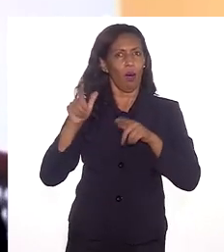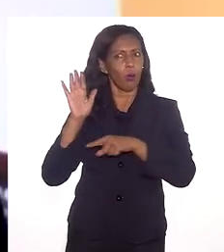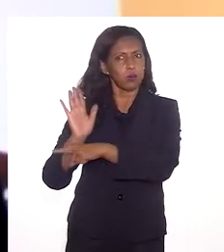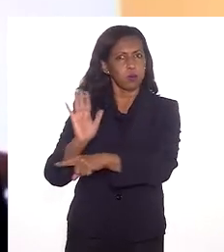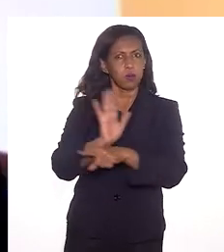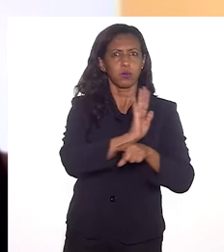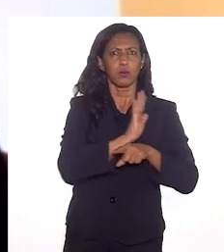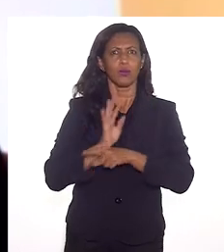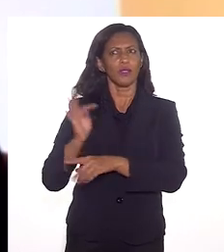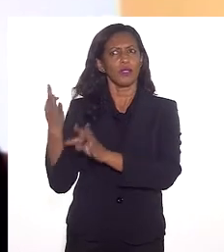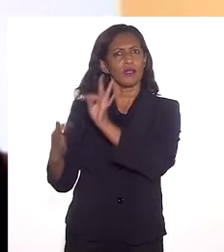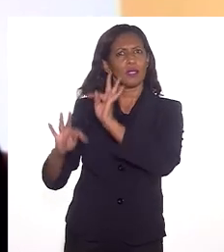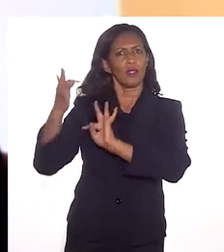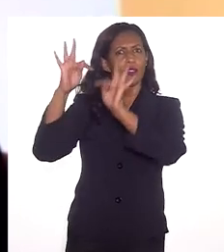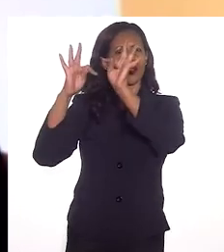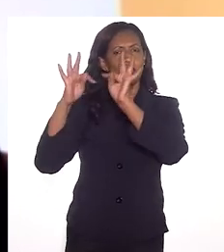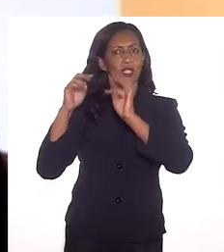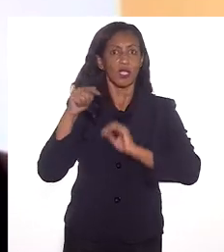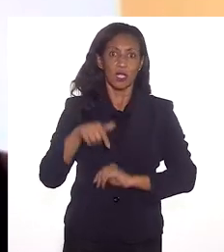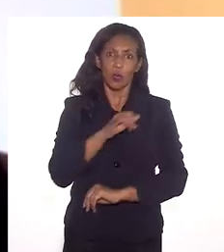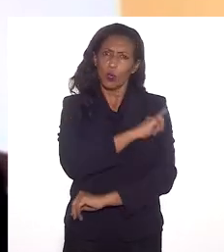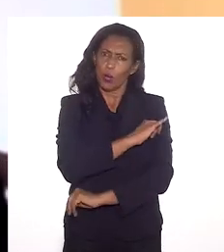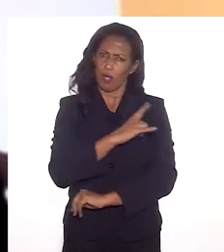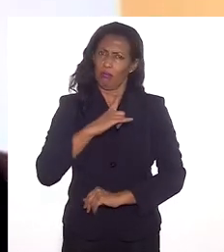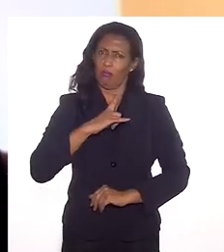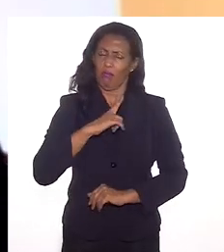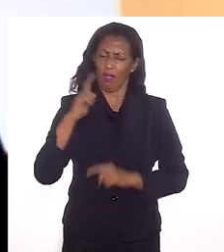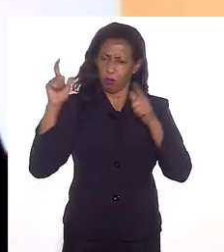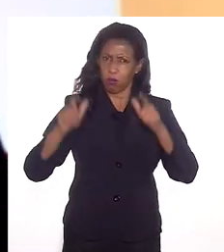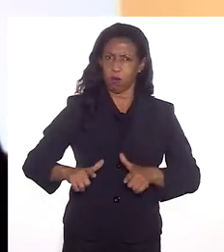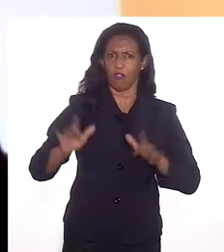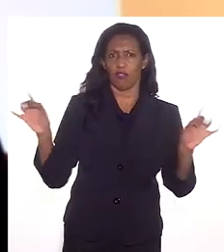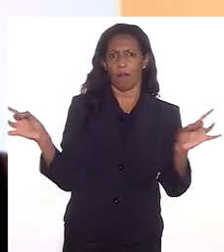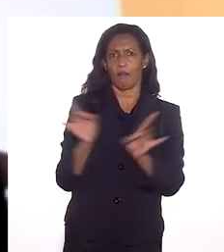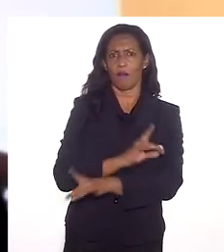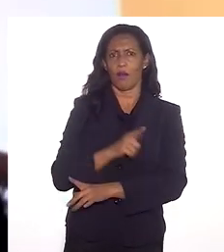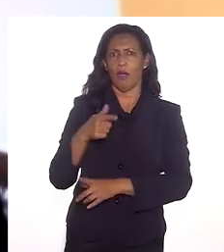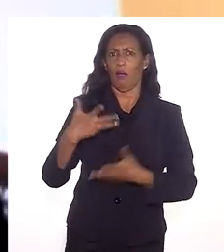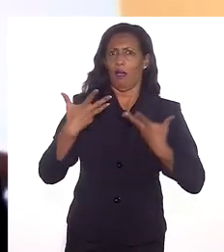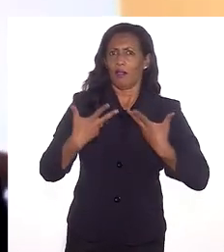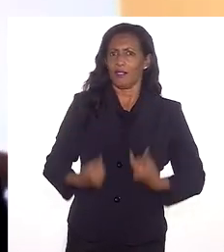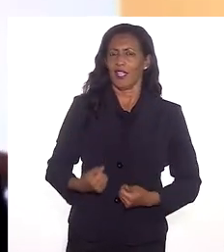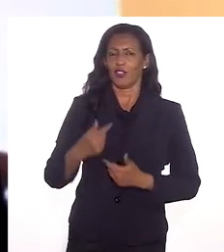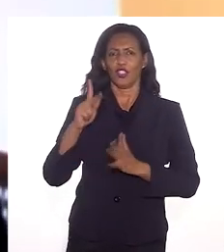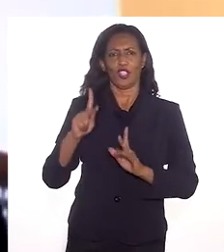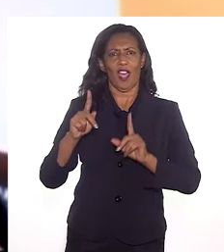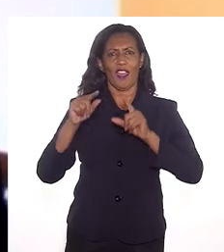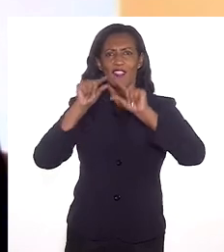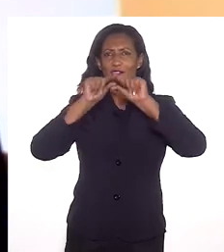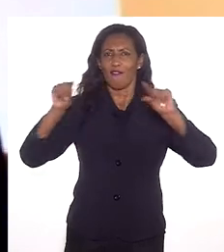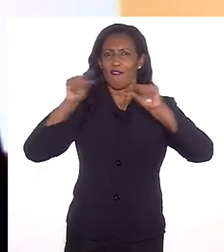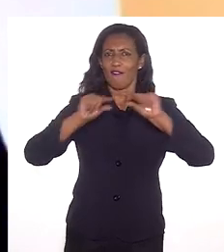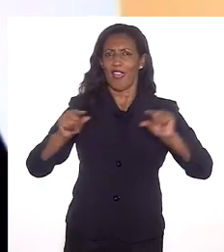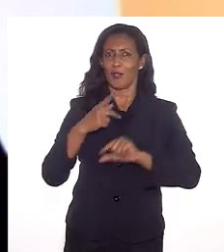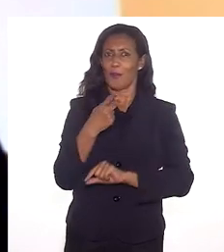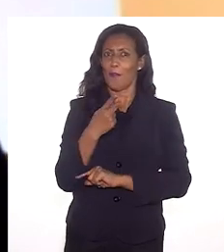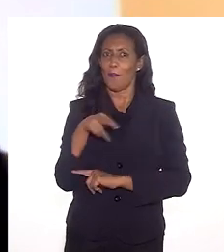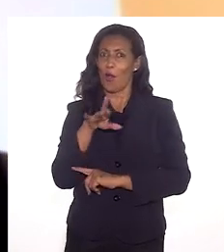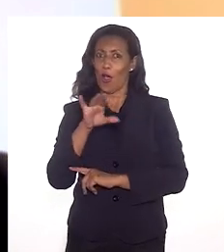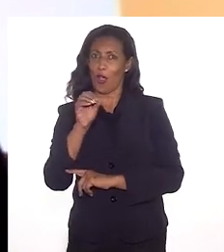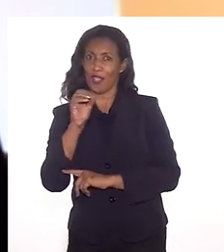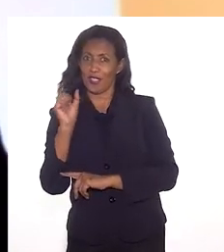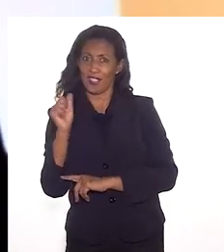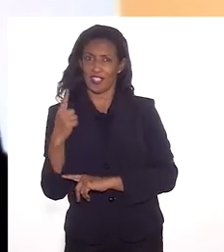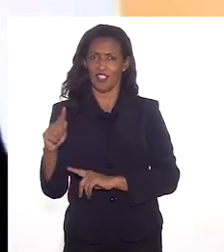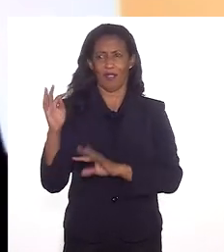nessa questão da tecnologia e o Rio tem essa vocação já cantado em verso e prosa pela galera da